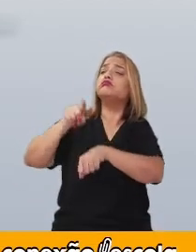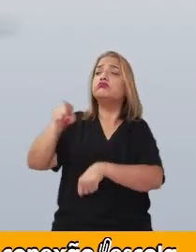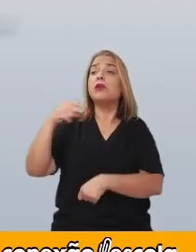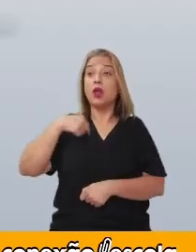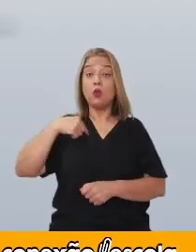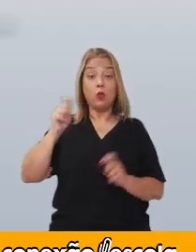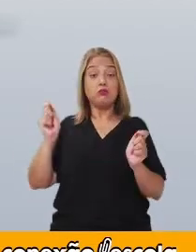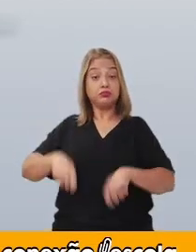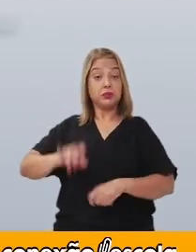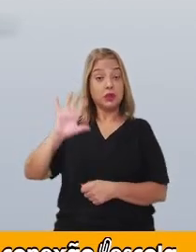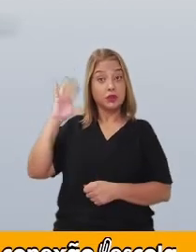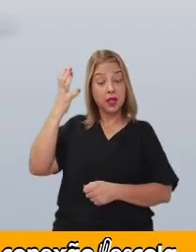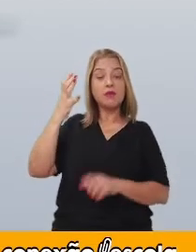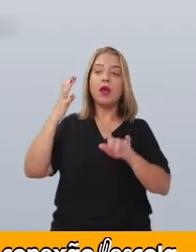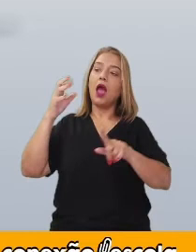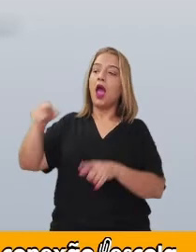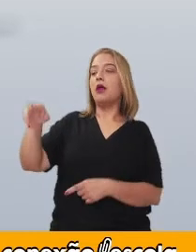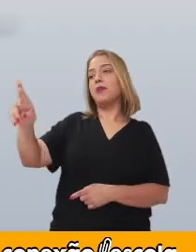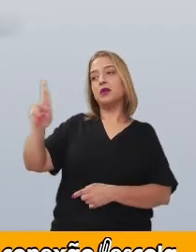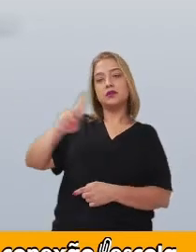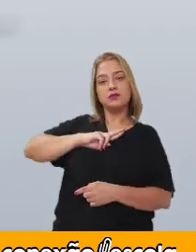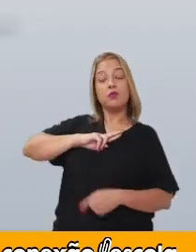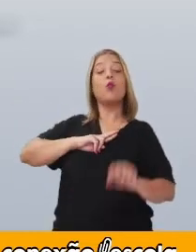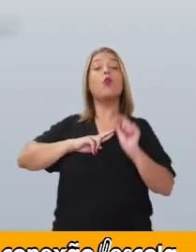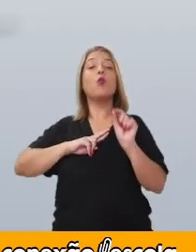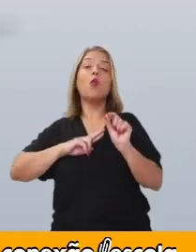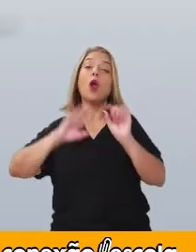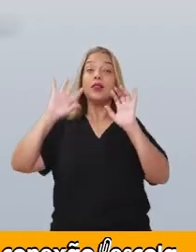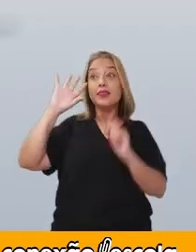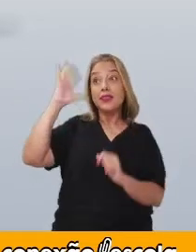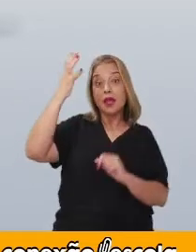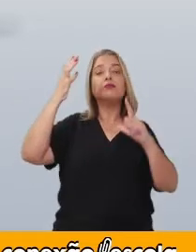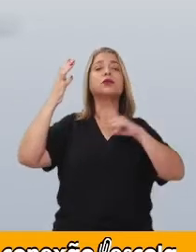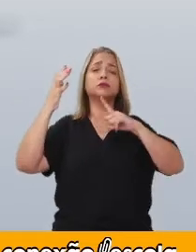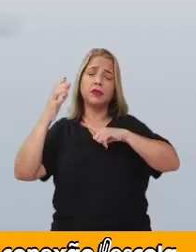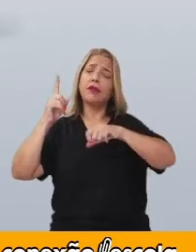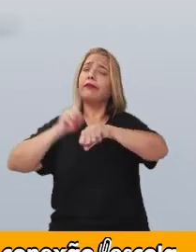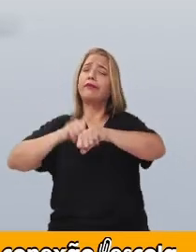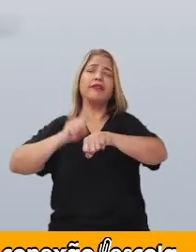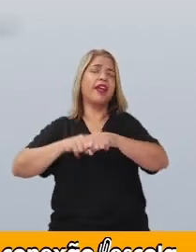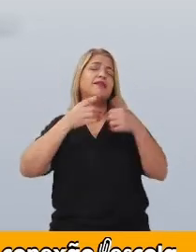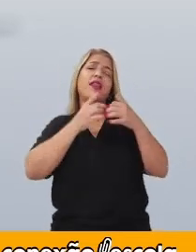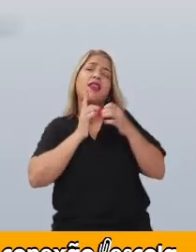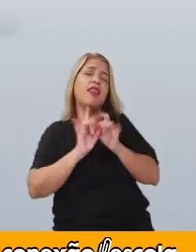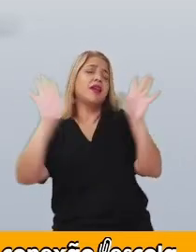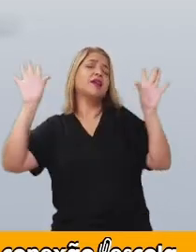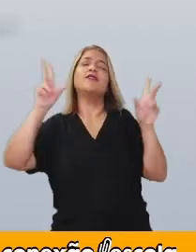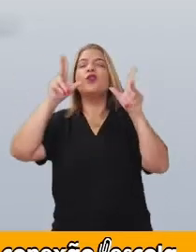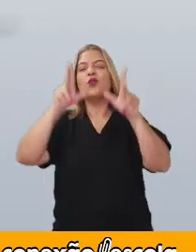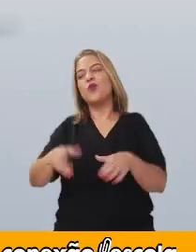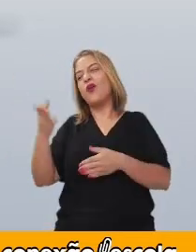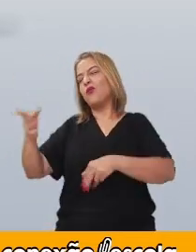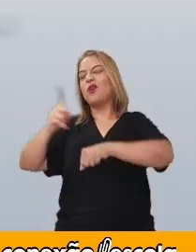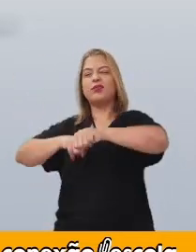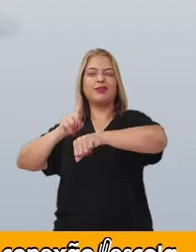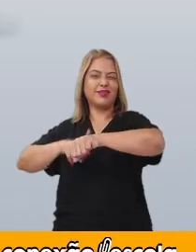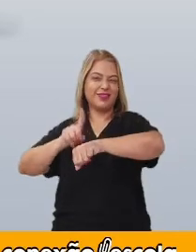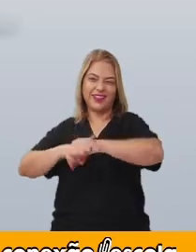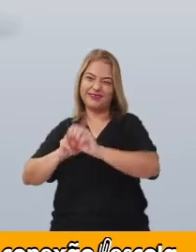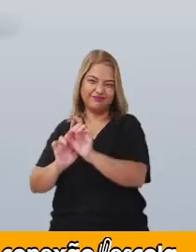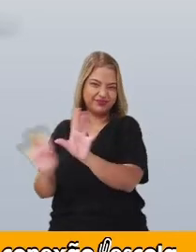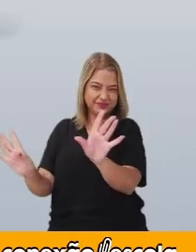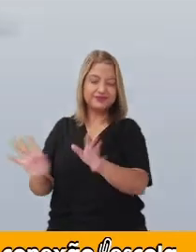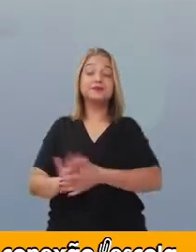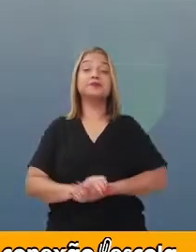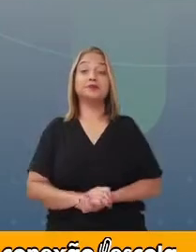tem. O tempo respondeu ao tempo que o tempo tem tanto tempo quanto tempo o tempo tem. E